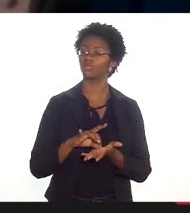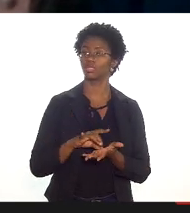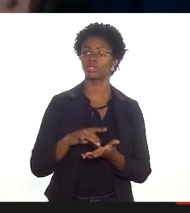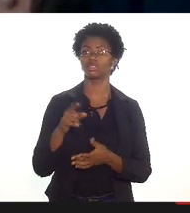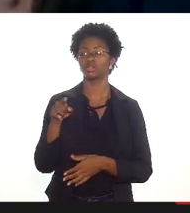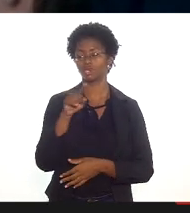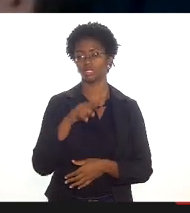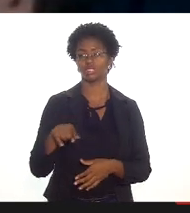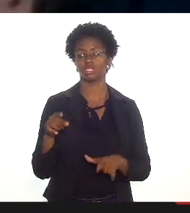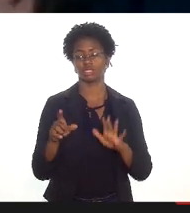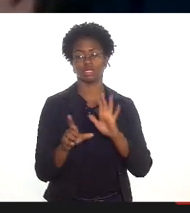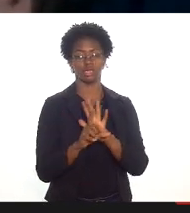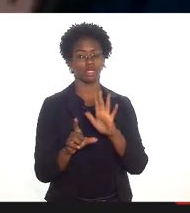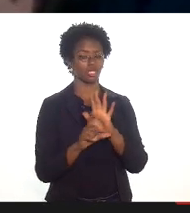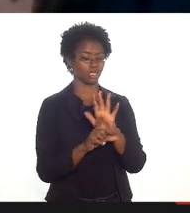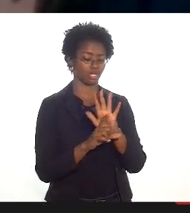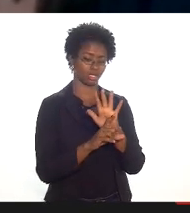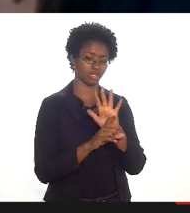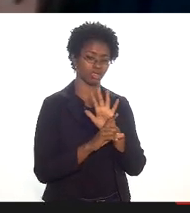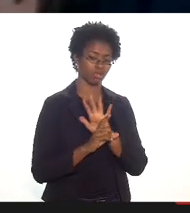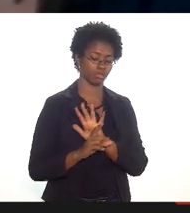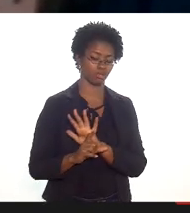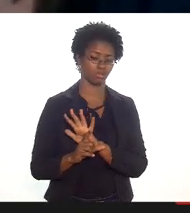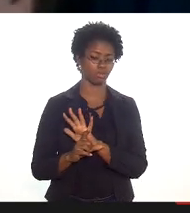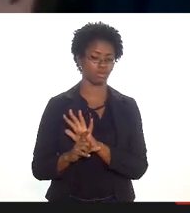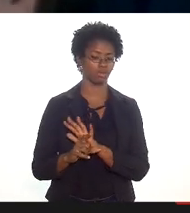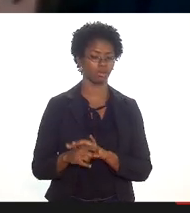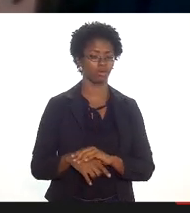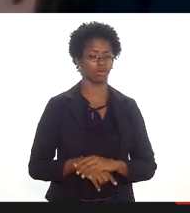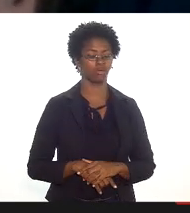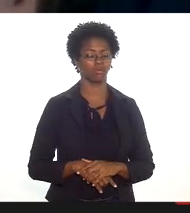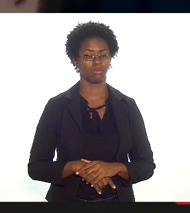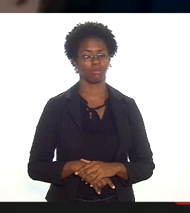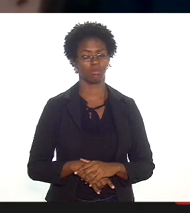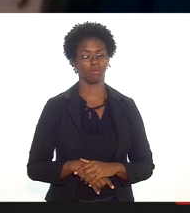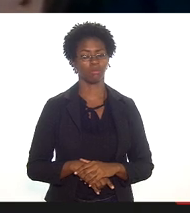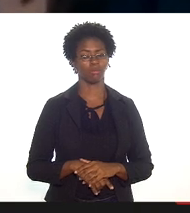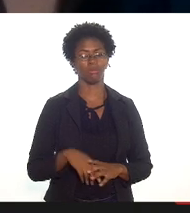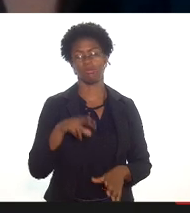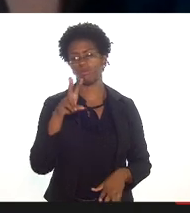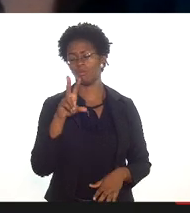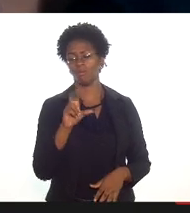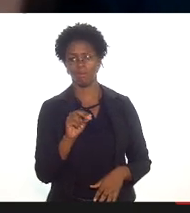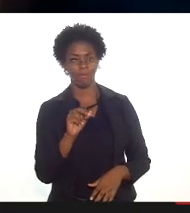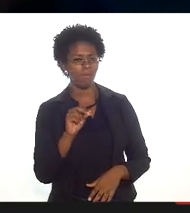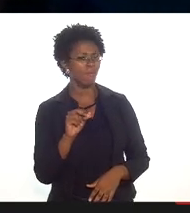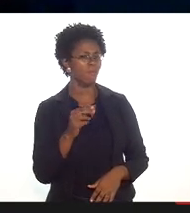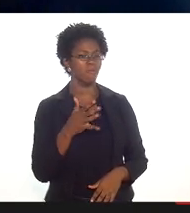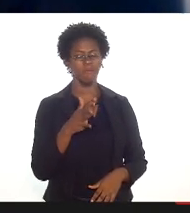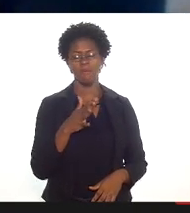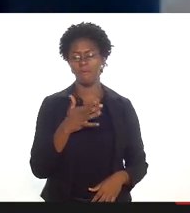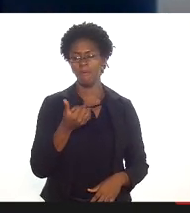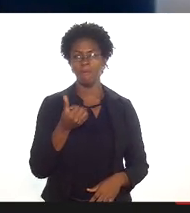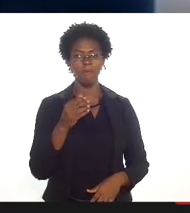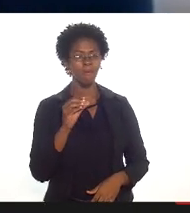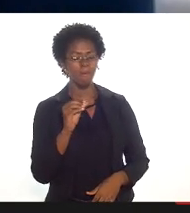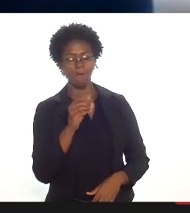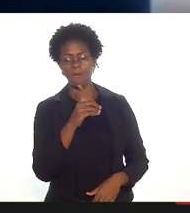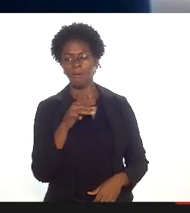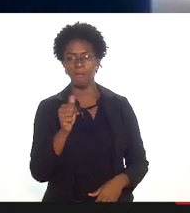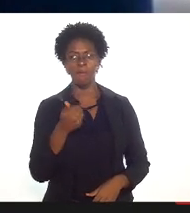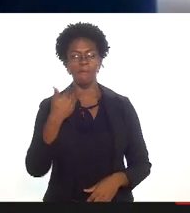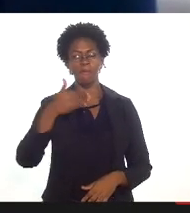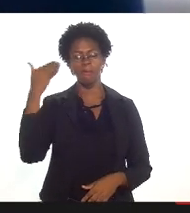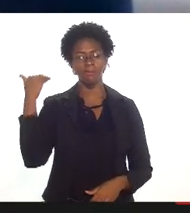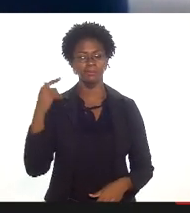de leito que tínhamos aí há 50, 60 dias atrás e uma curva crescente